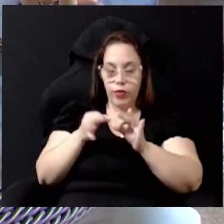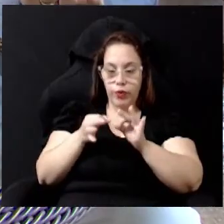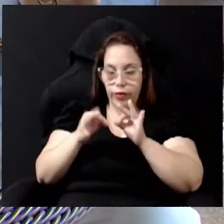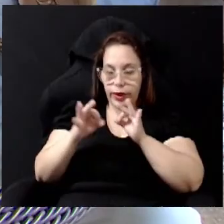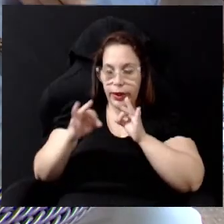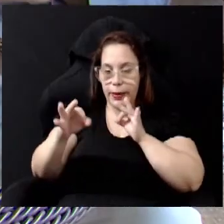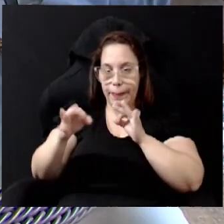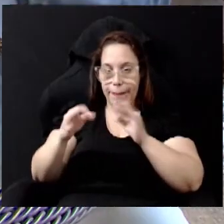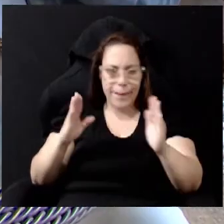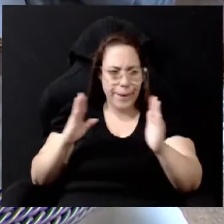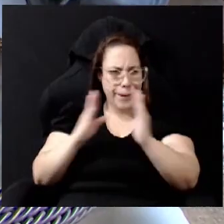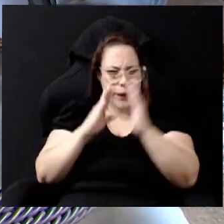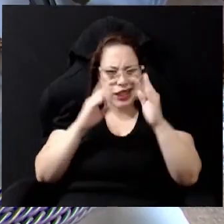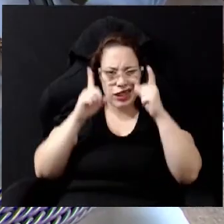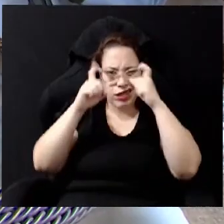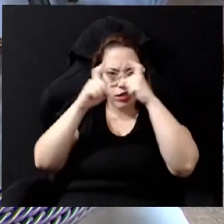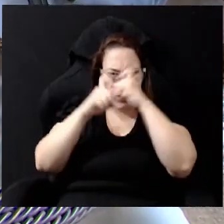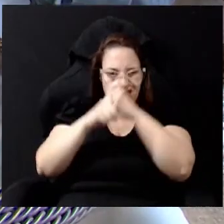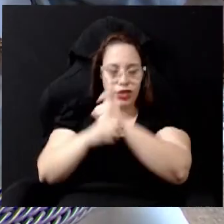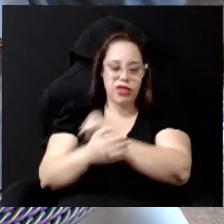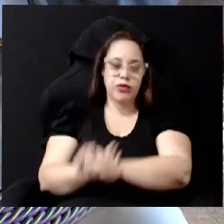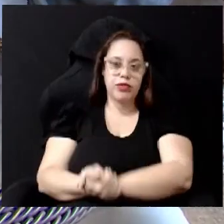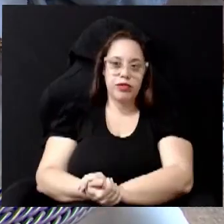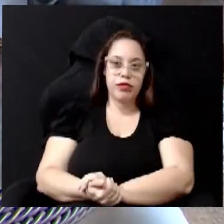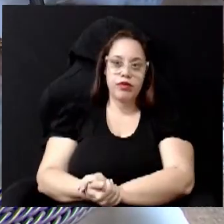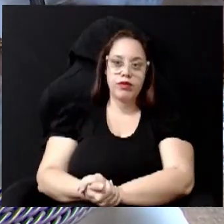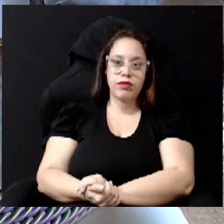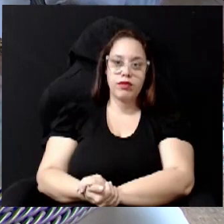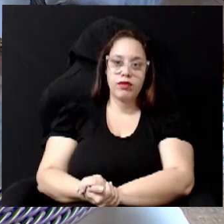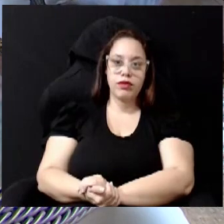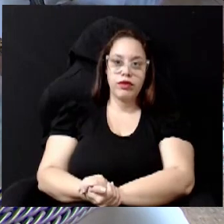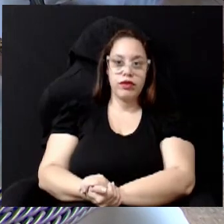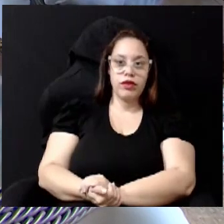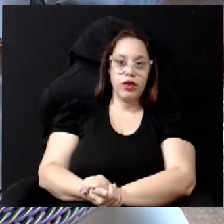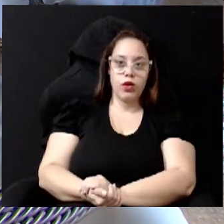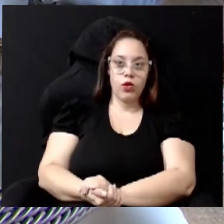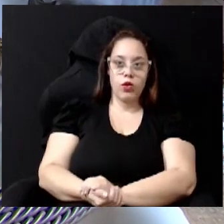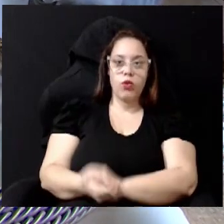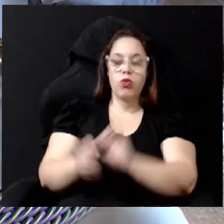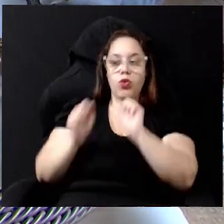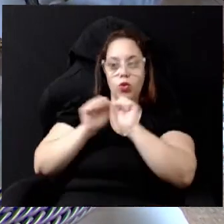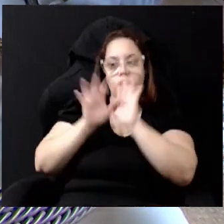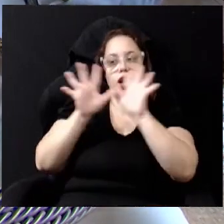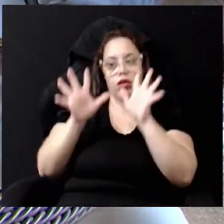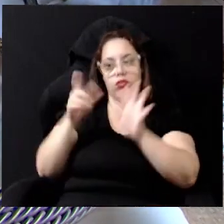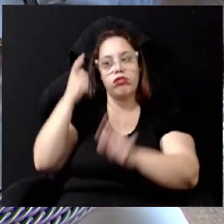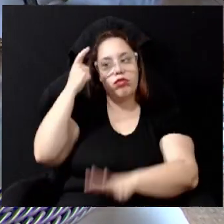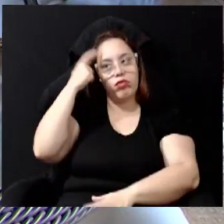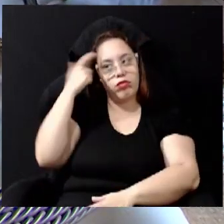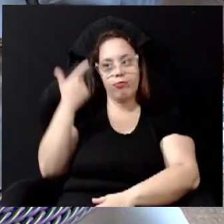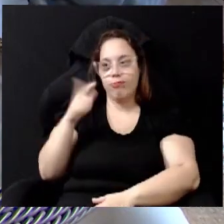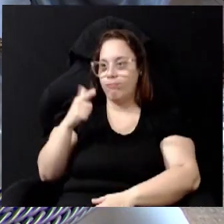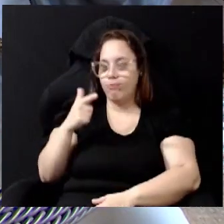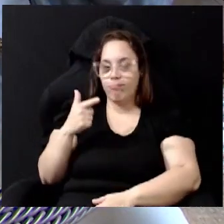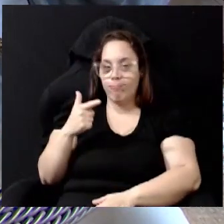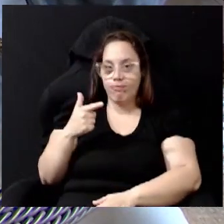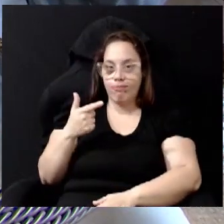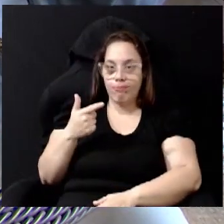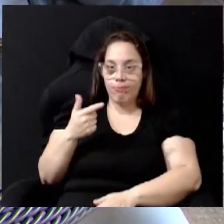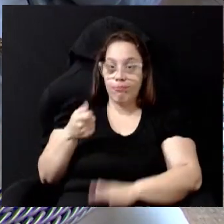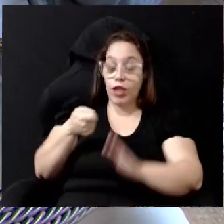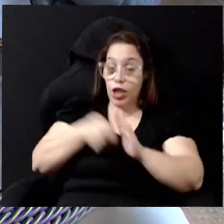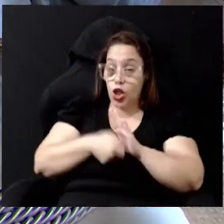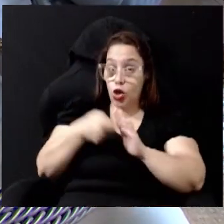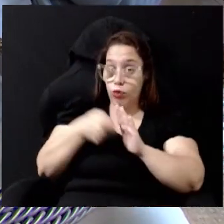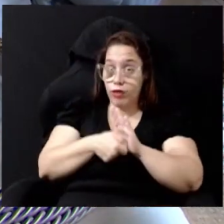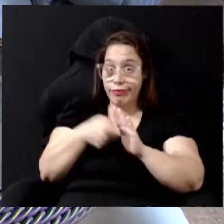tipos de adversidade. Então a pessoa tem que ter isso muito claro na cabeça. Se ela não está tendo essa sobra de recursos, ela está tendo que